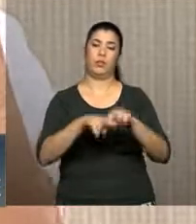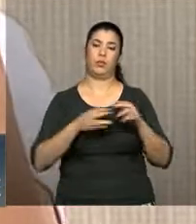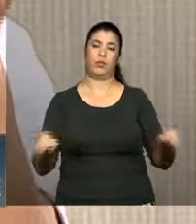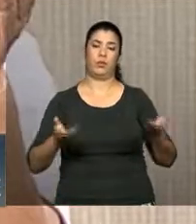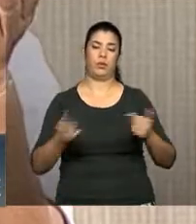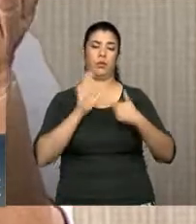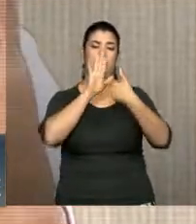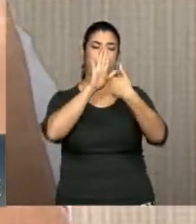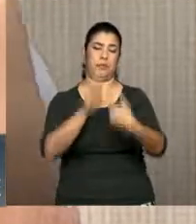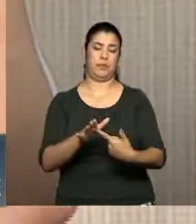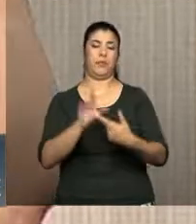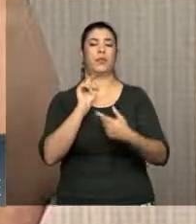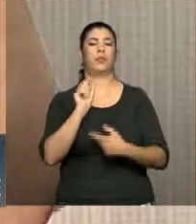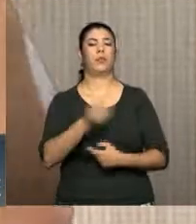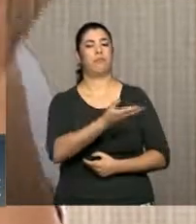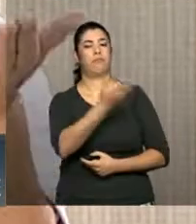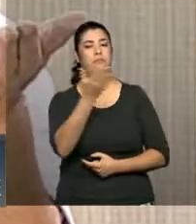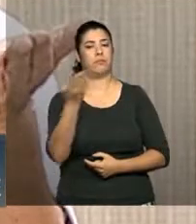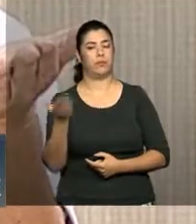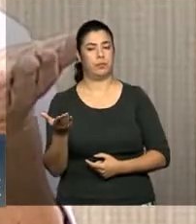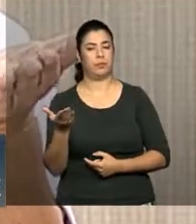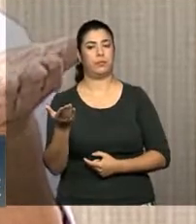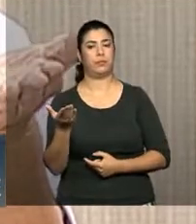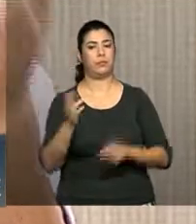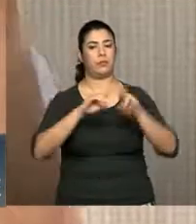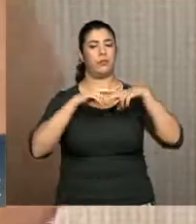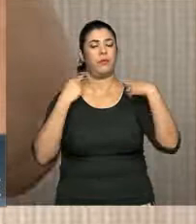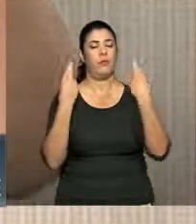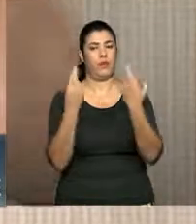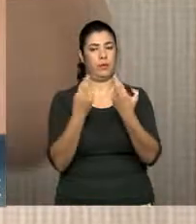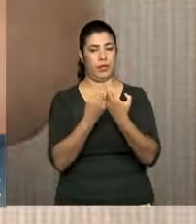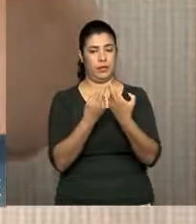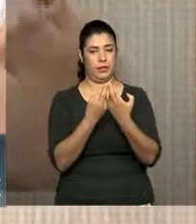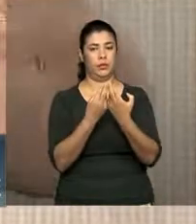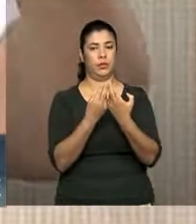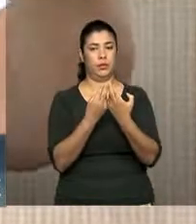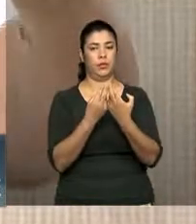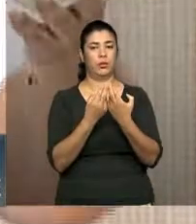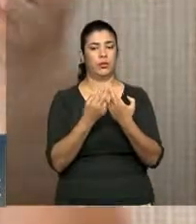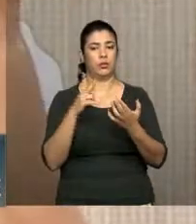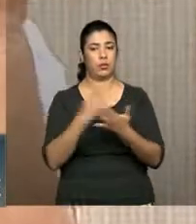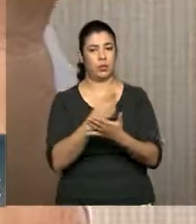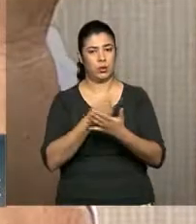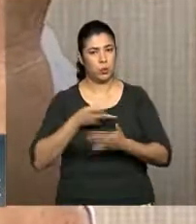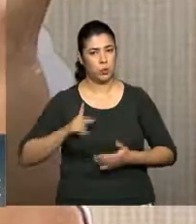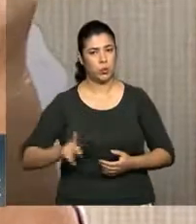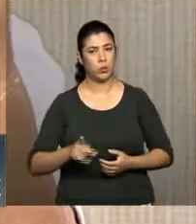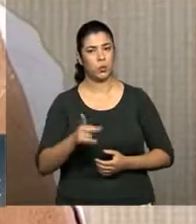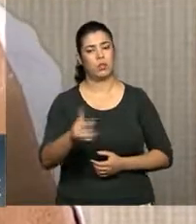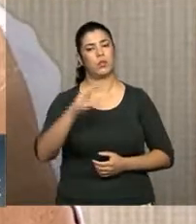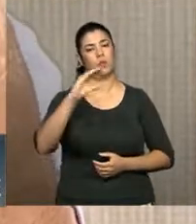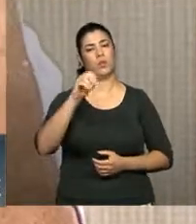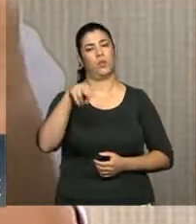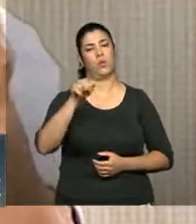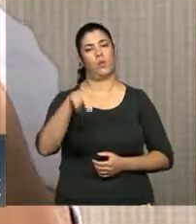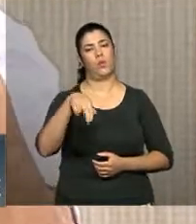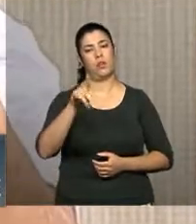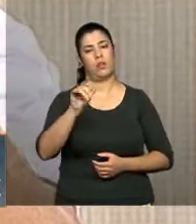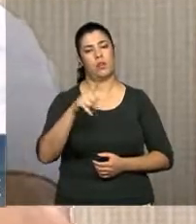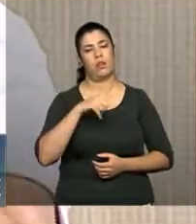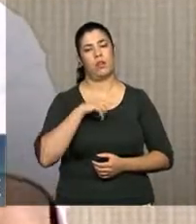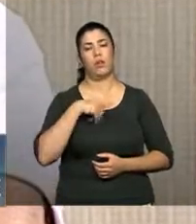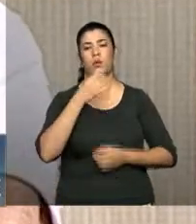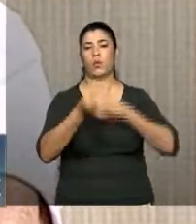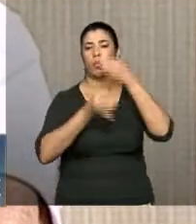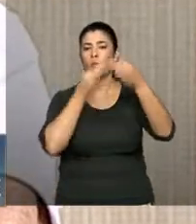apresentando é para a a reunião é que vai se desenrolar na sequência do conanda uma sugestão de